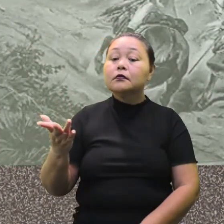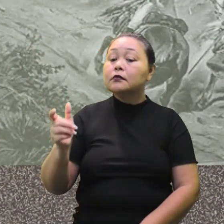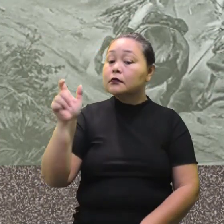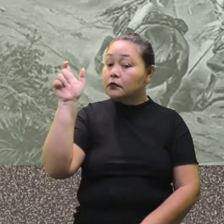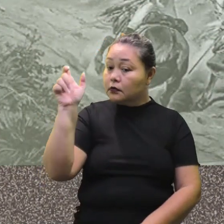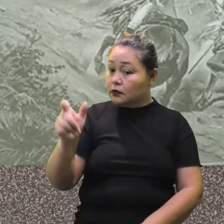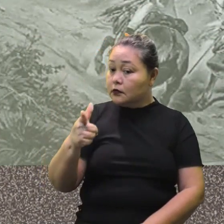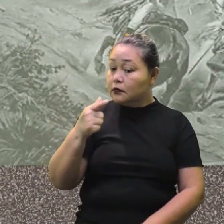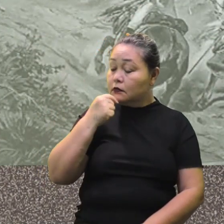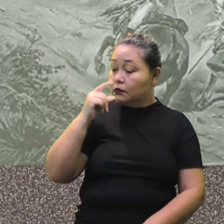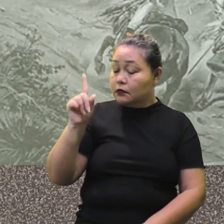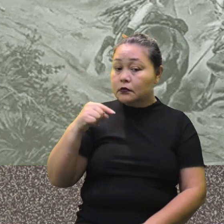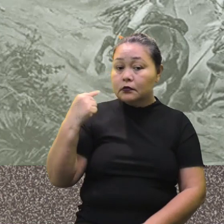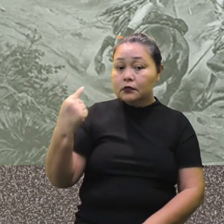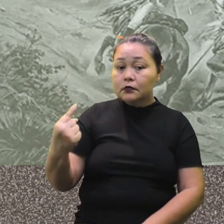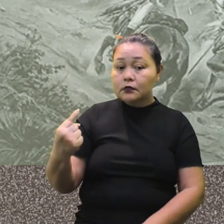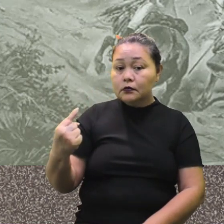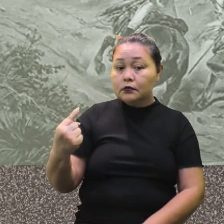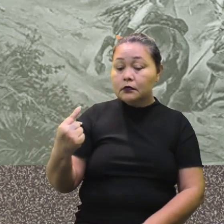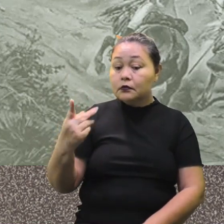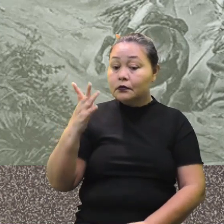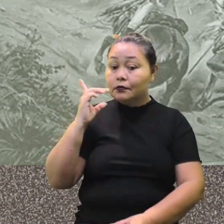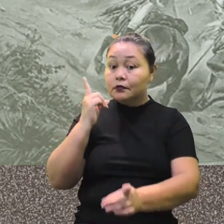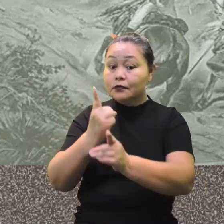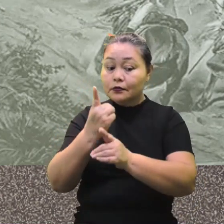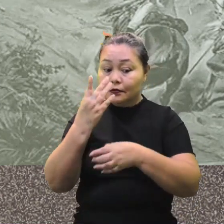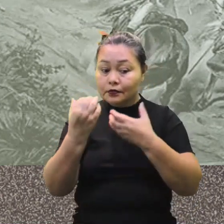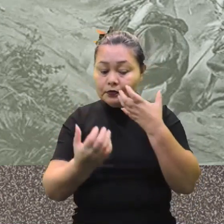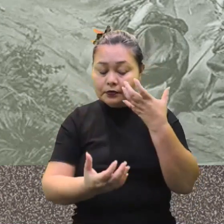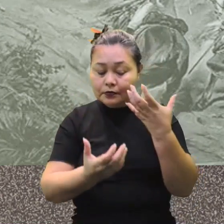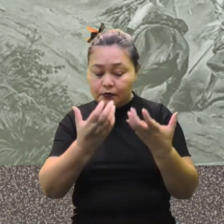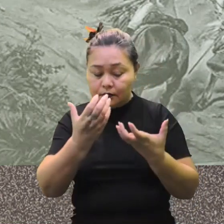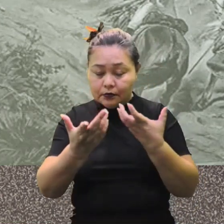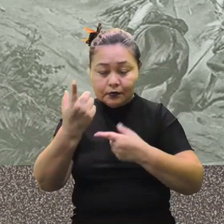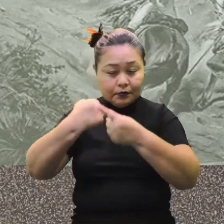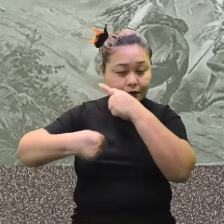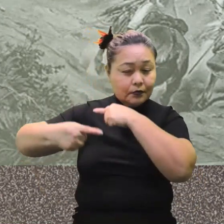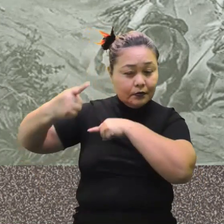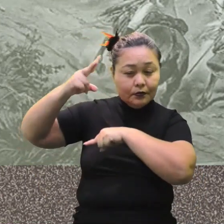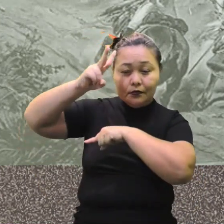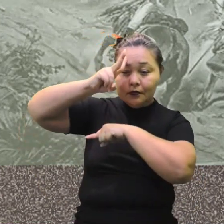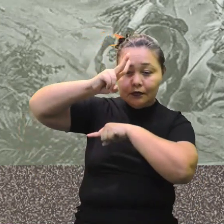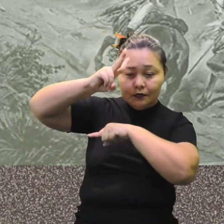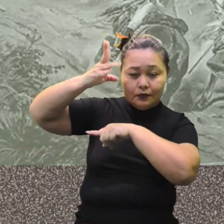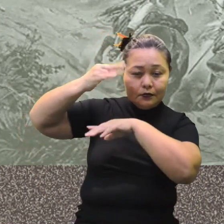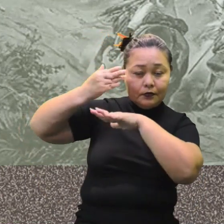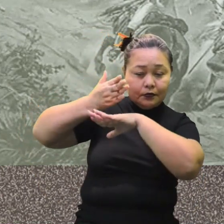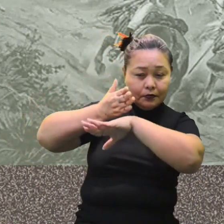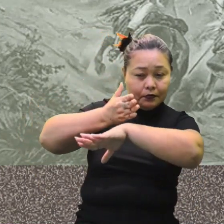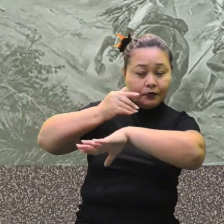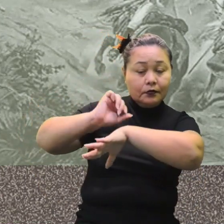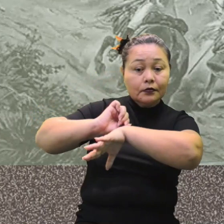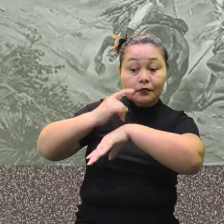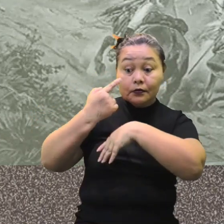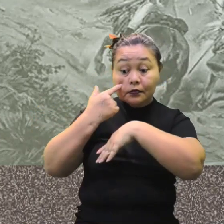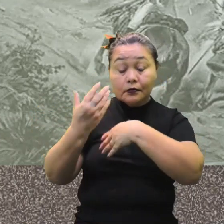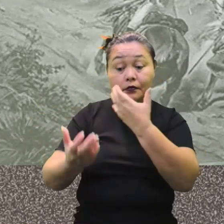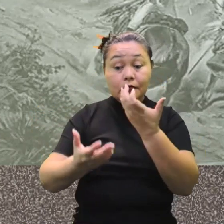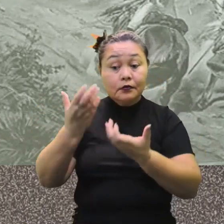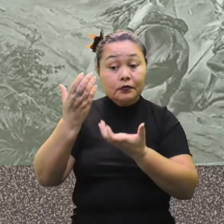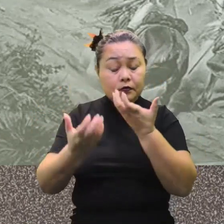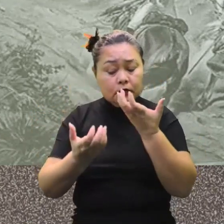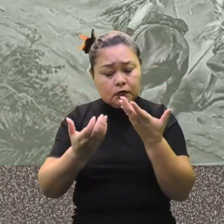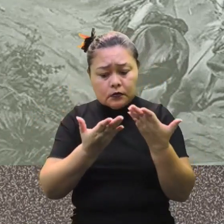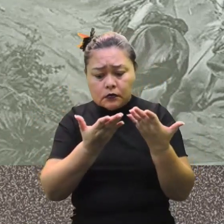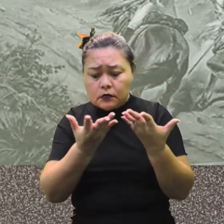O homem, quando ele descobre o fogo, lá na pré-história, ele viu que o fogo